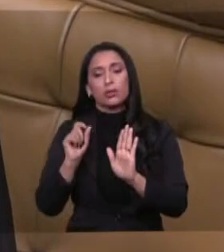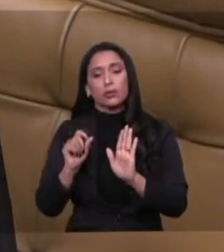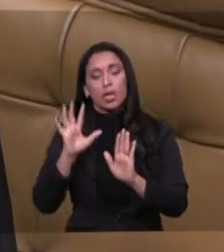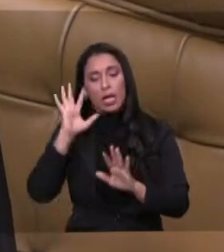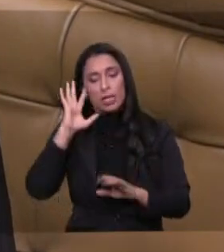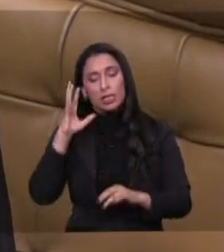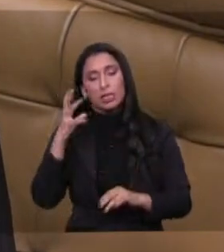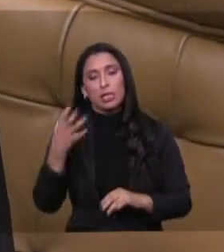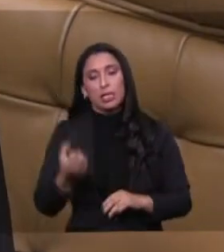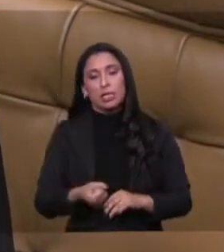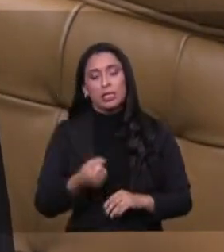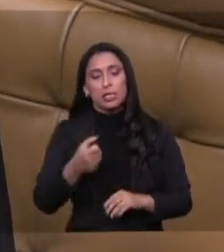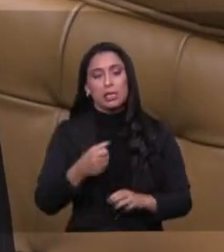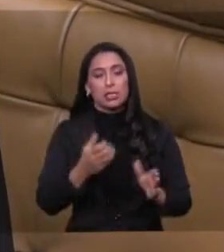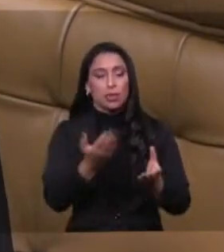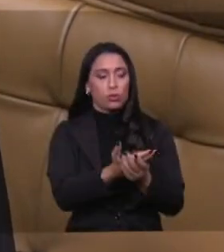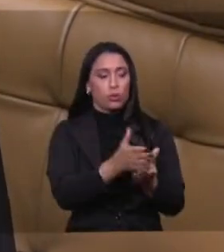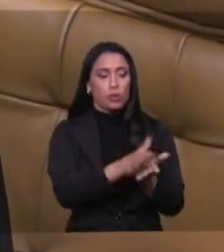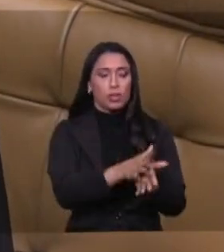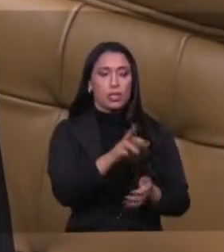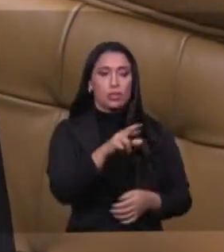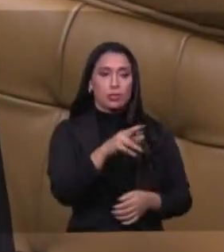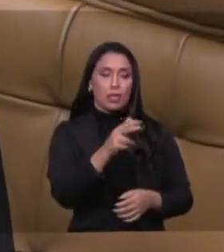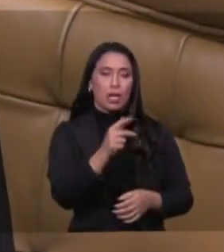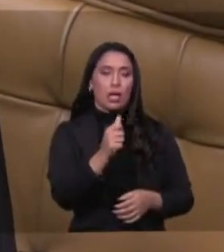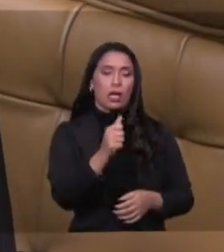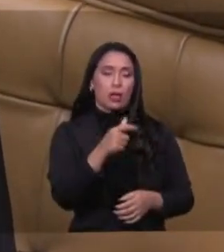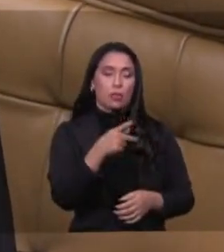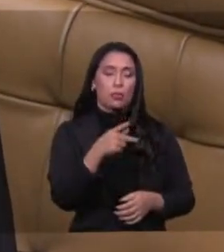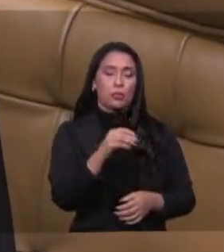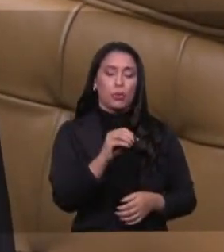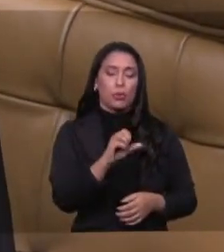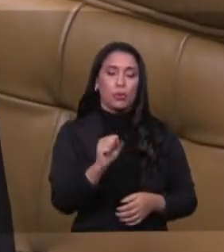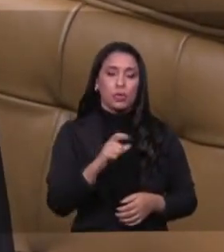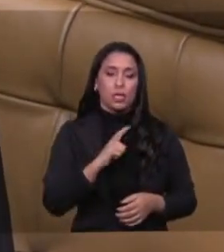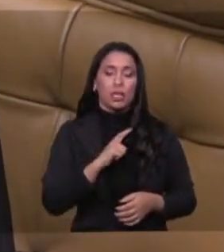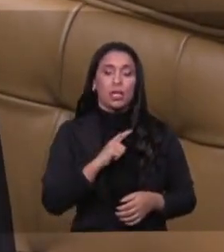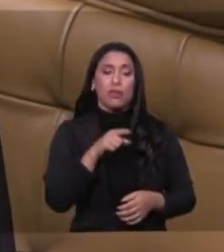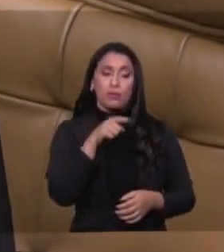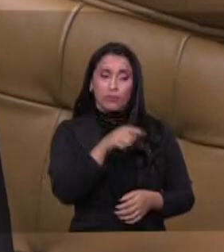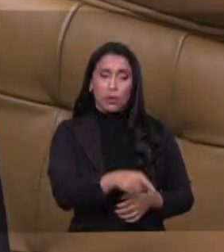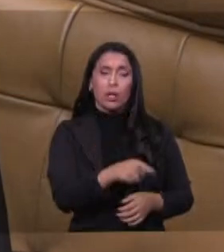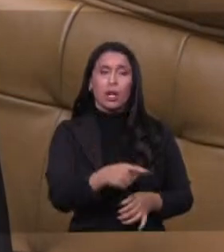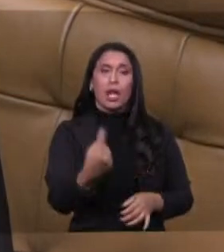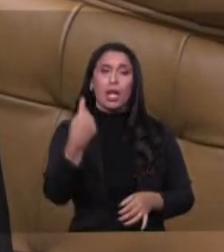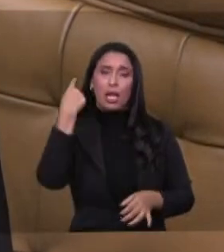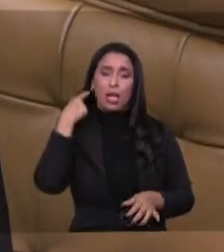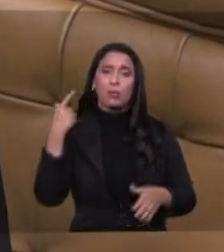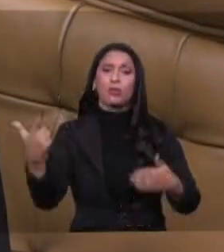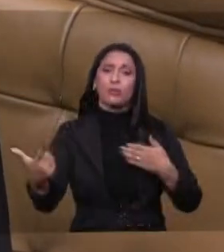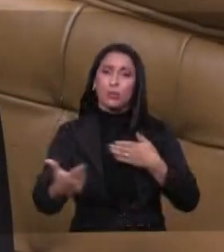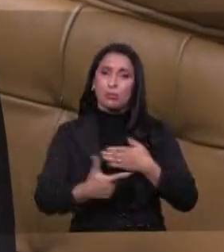da decisão de Raposa e Serra do Sol, como eu disse aqui, ela cumpriu um importante papel,